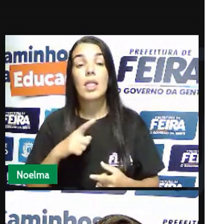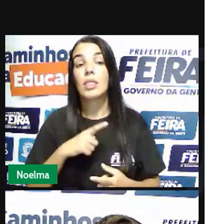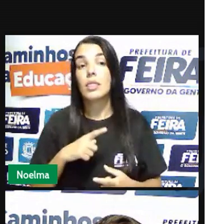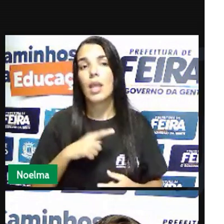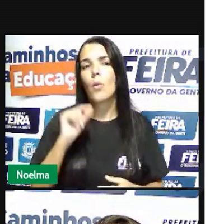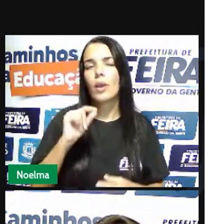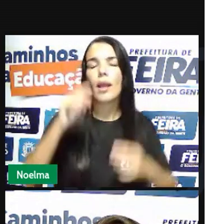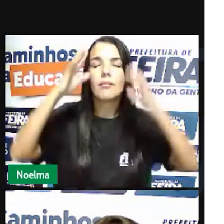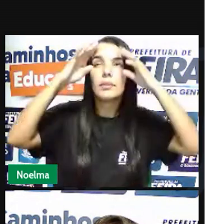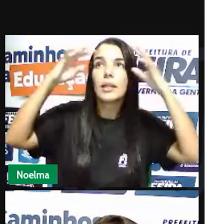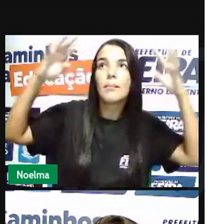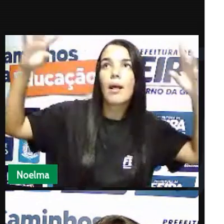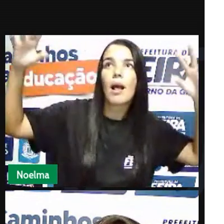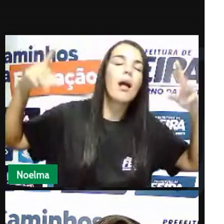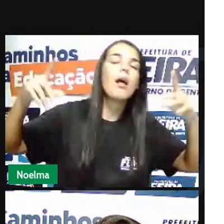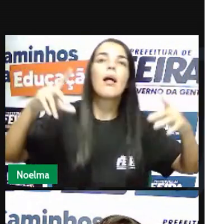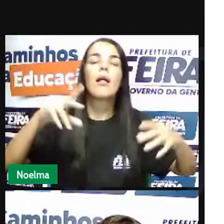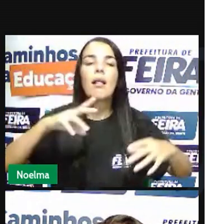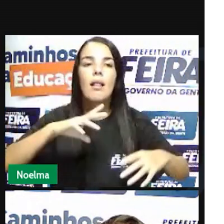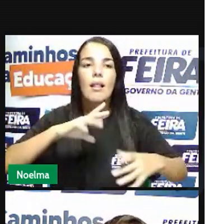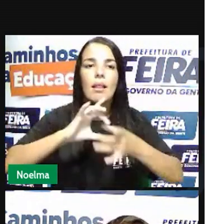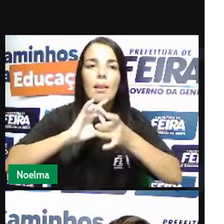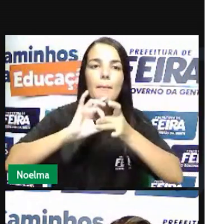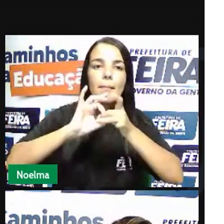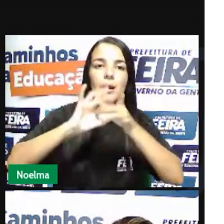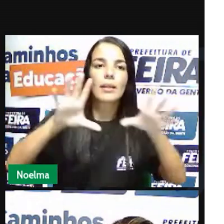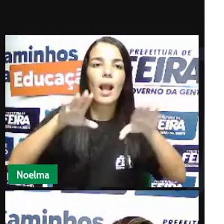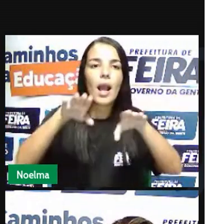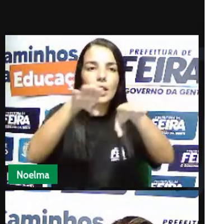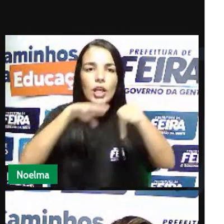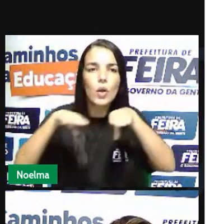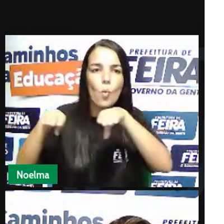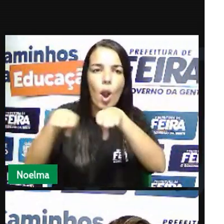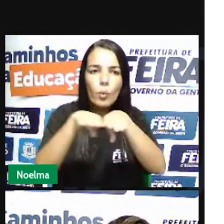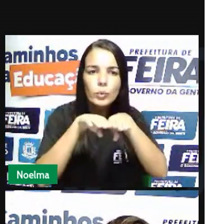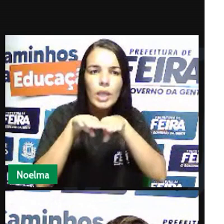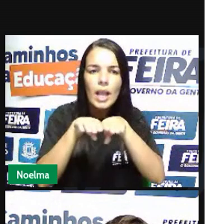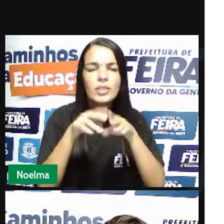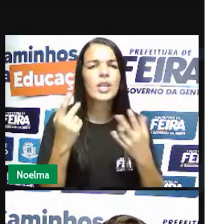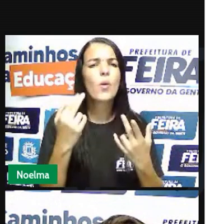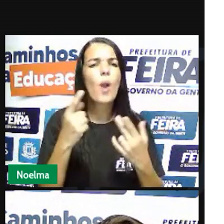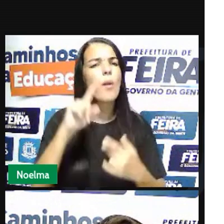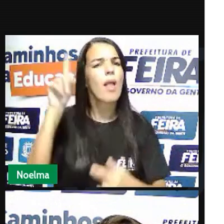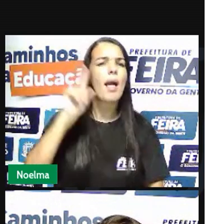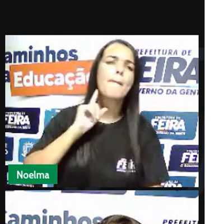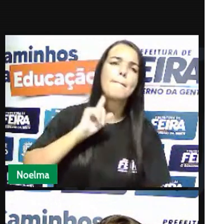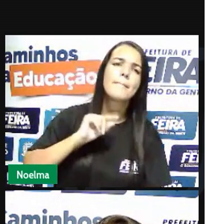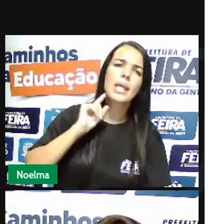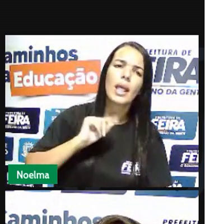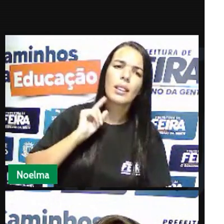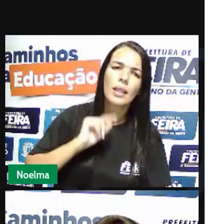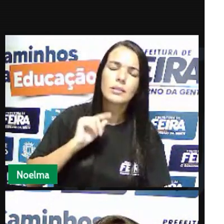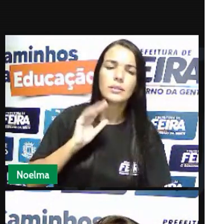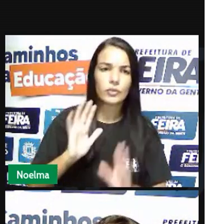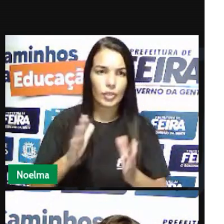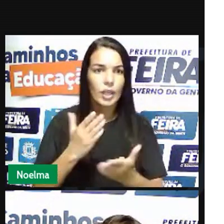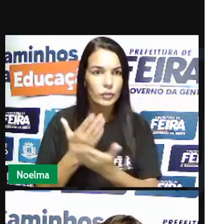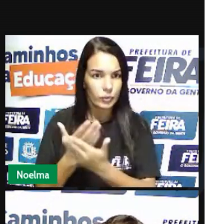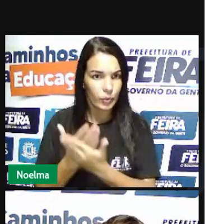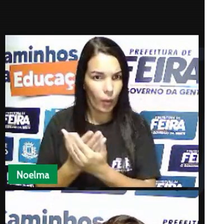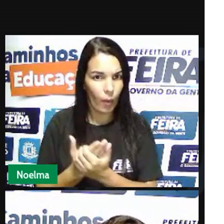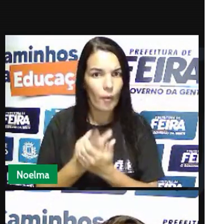ideais de república, liberdade e igualdade que estavam presentes na Inconfidência Mineira, lá em Minas Gerais, né, onde nós tivemos